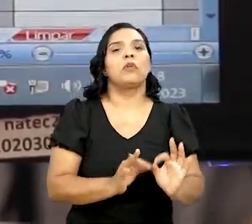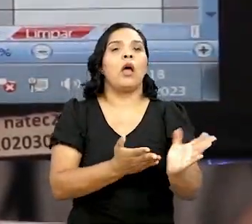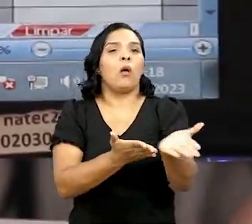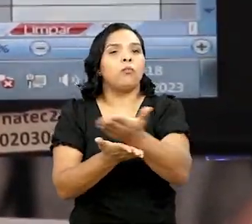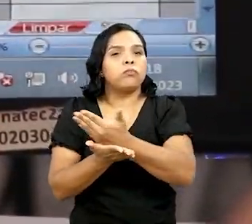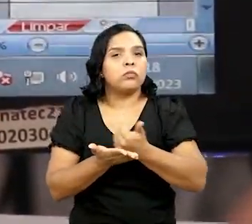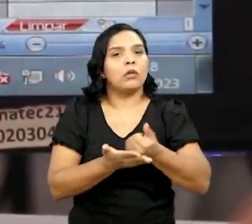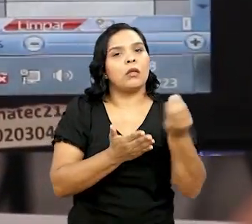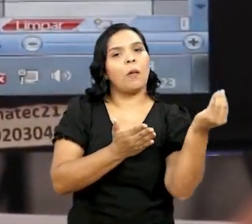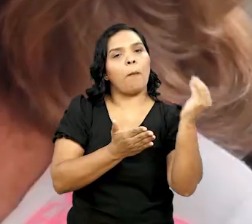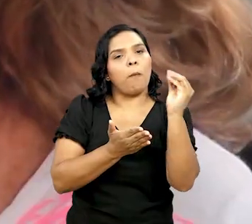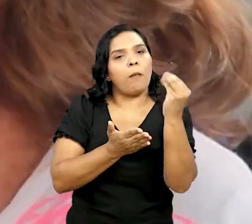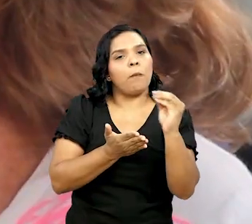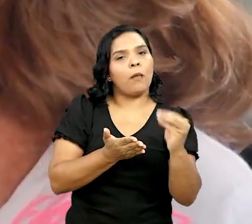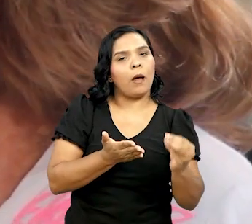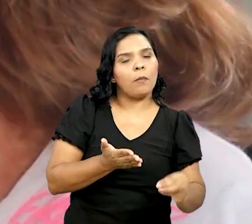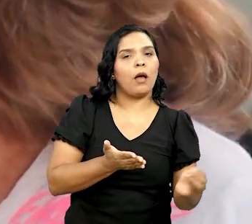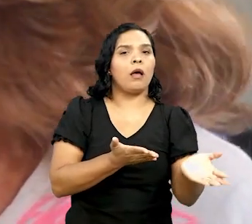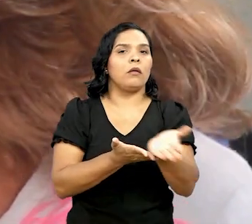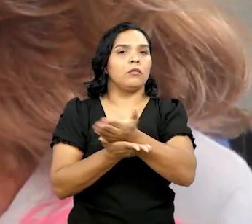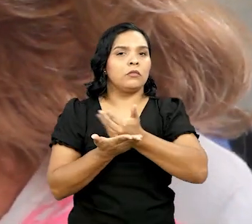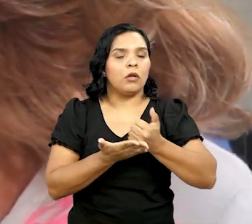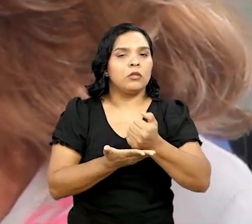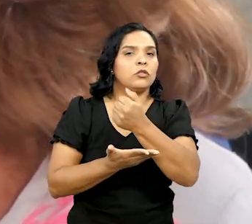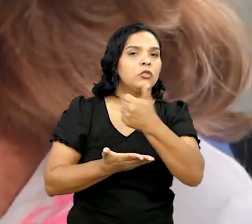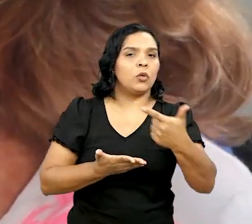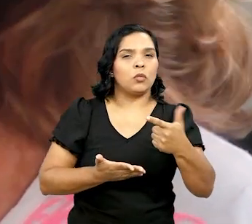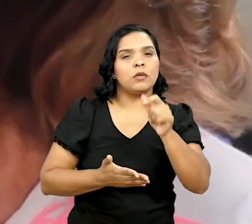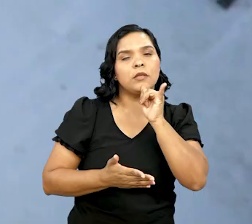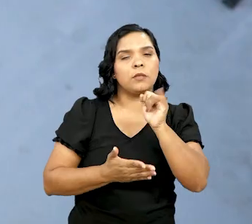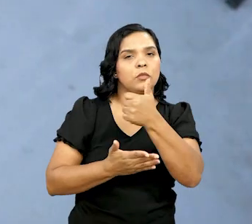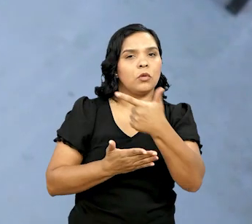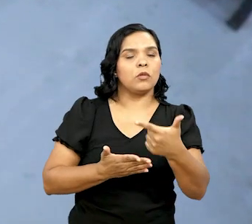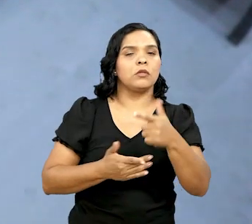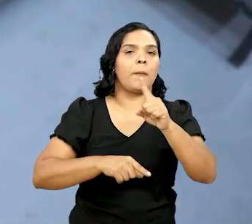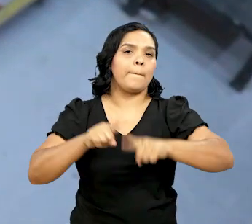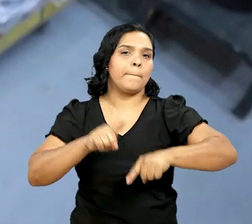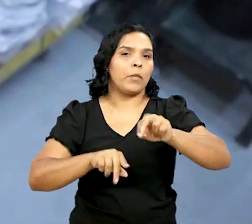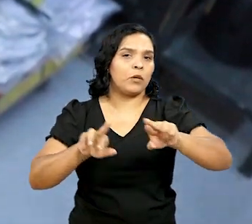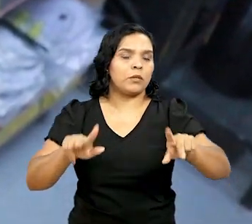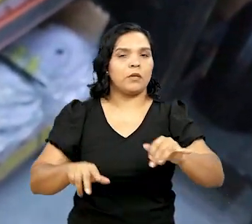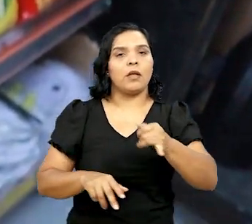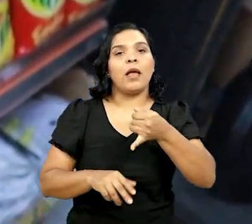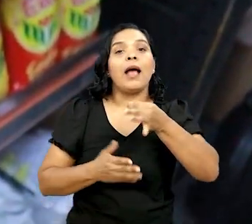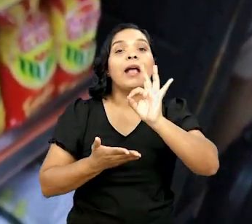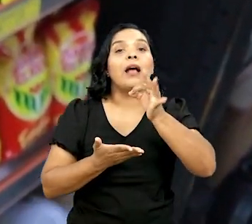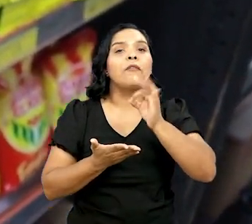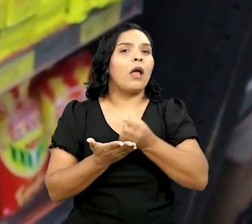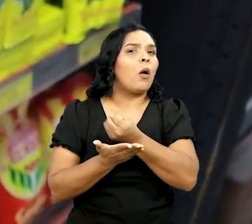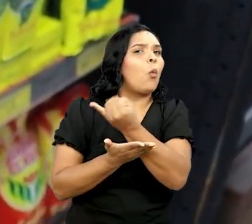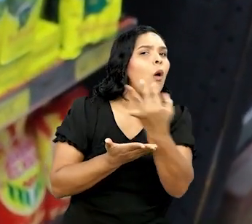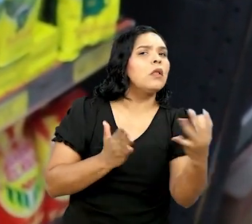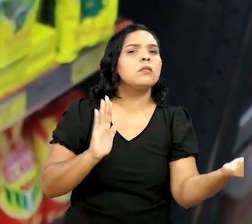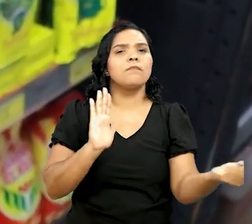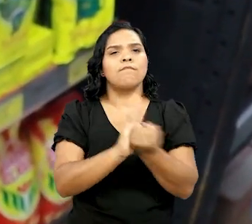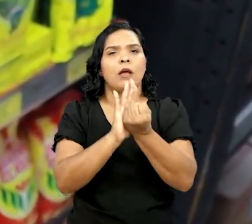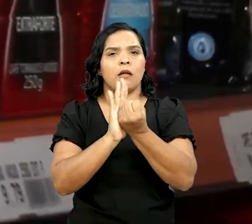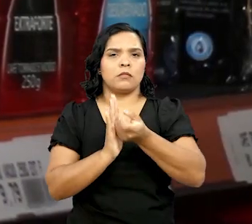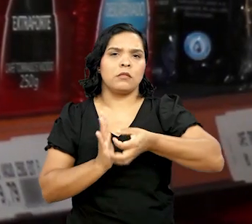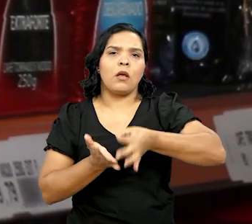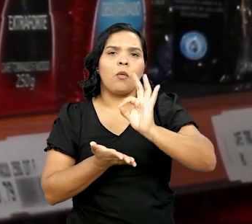dados. Imagine, a gente coleta preços de 12 produtos. O café, por exemplo, tem quantas marcas do café?